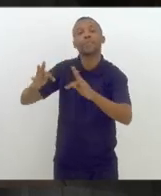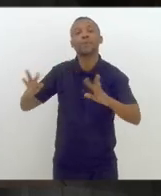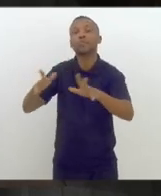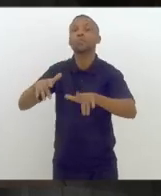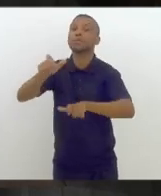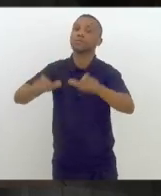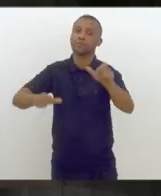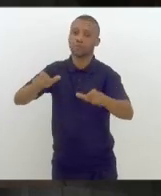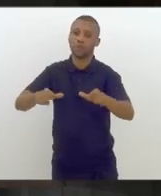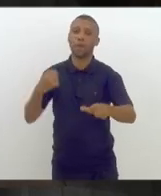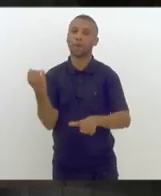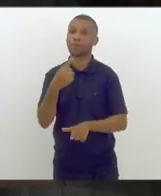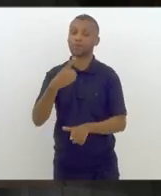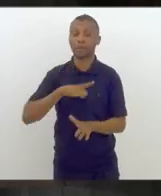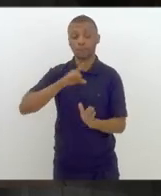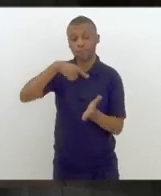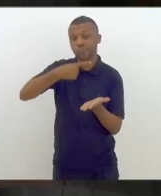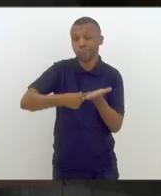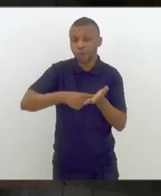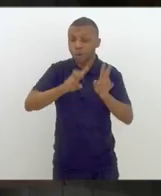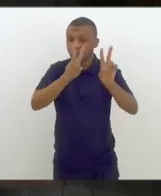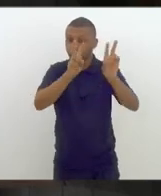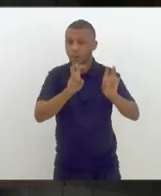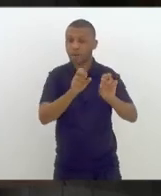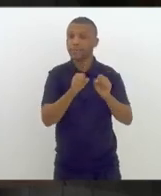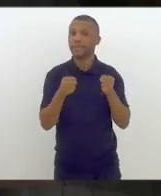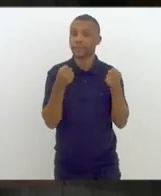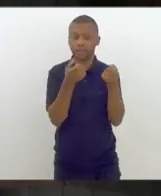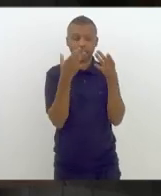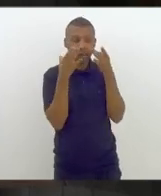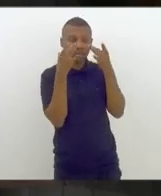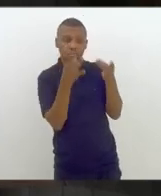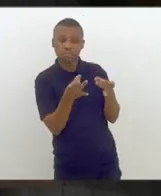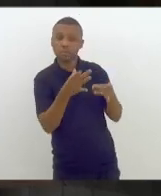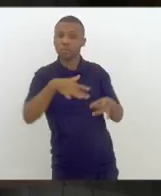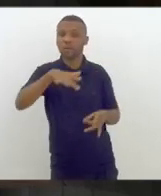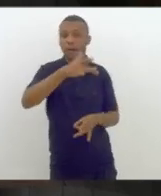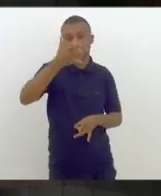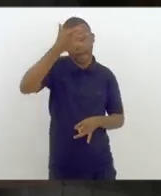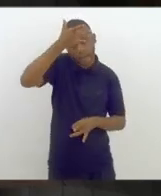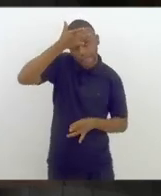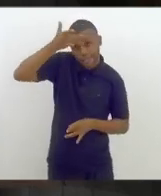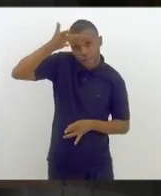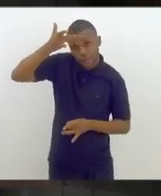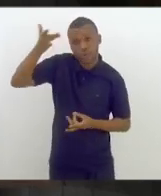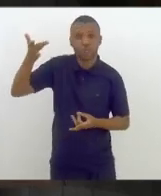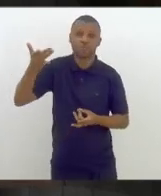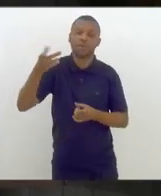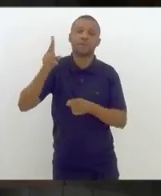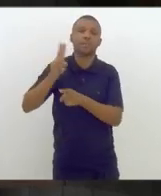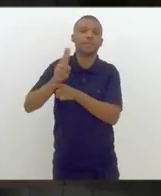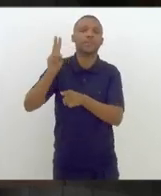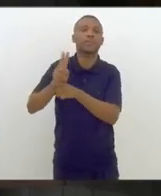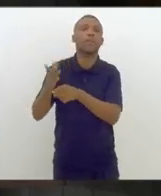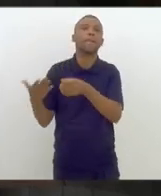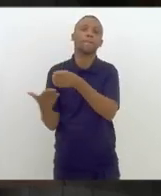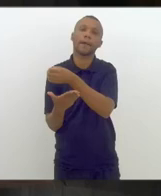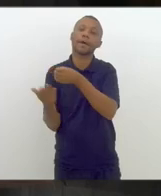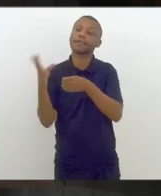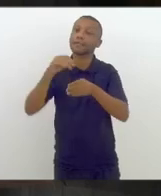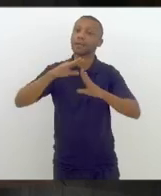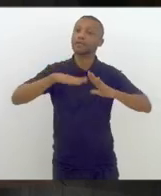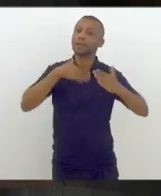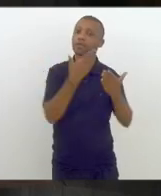importante que a gente tenha uma agenda de garantia da atenção à saúde mental na atenção básica, na nossa rede de ensino,